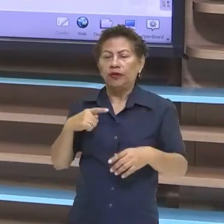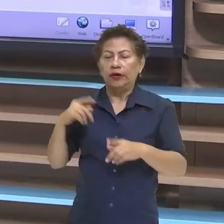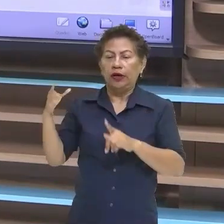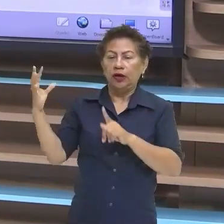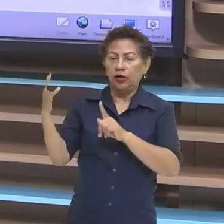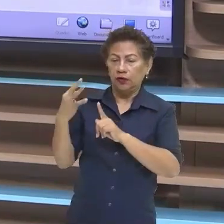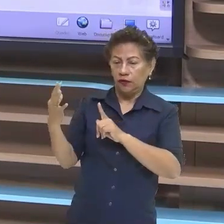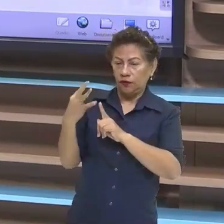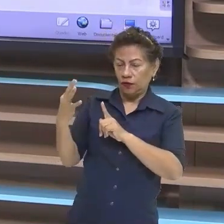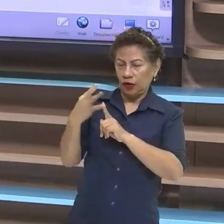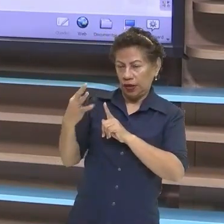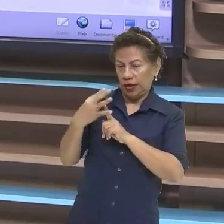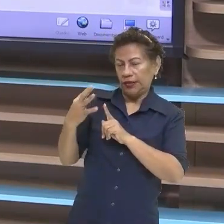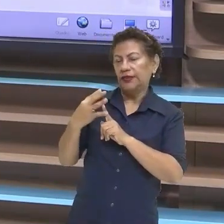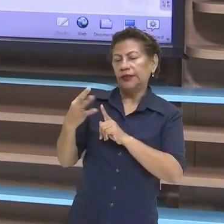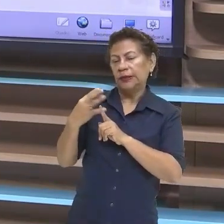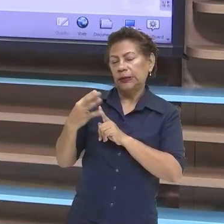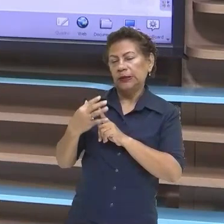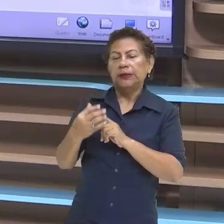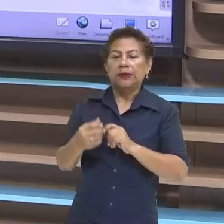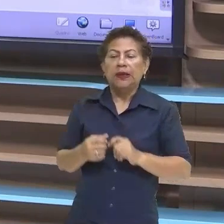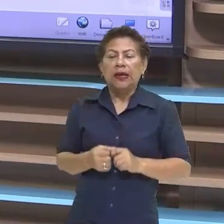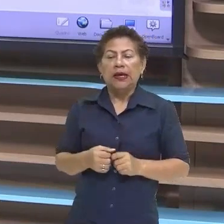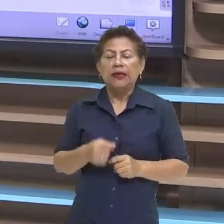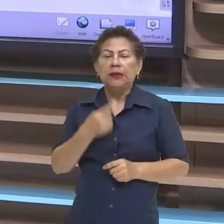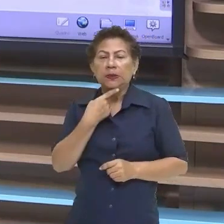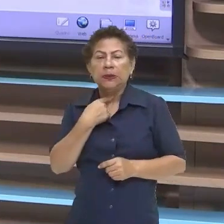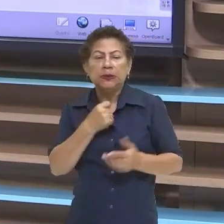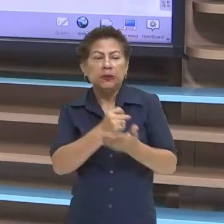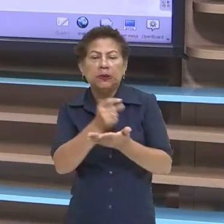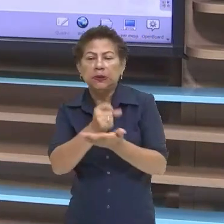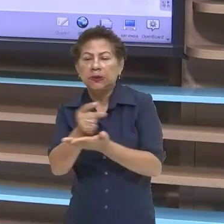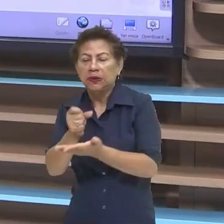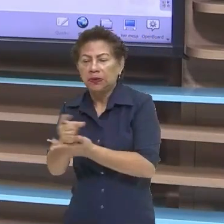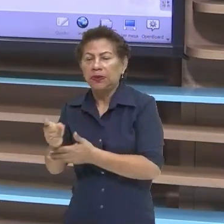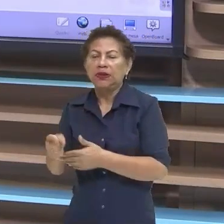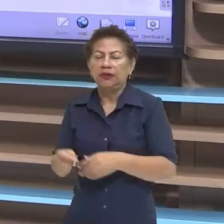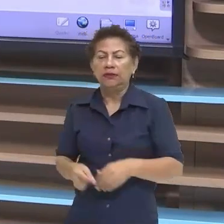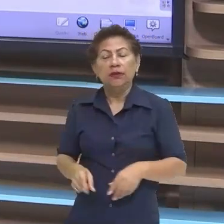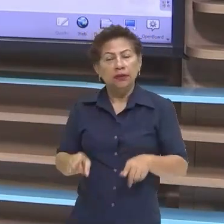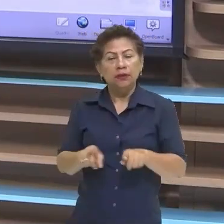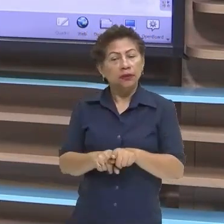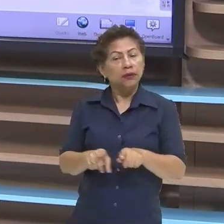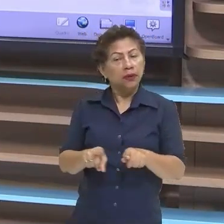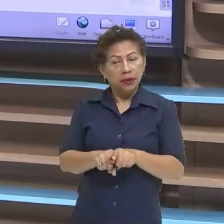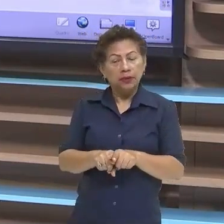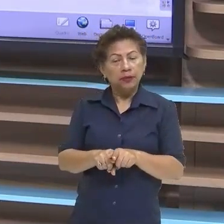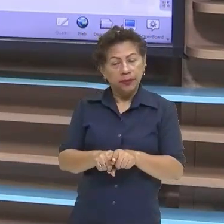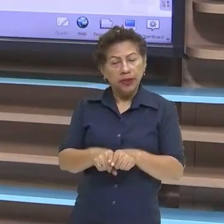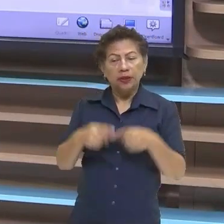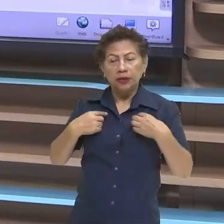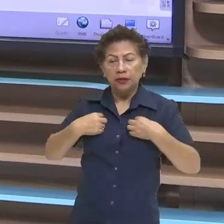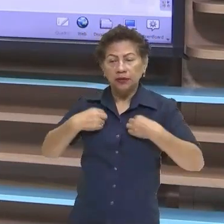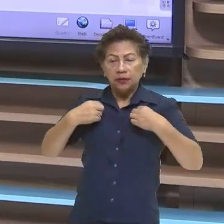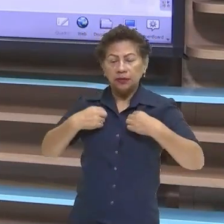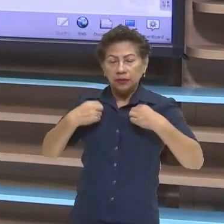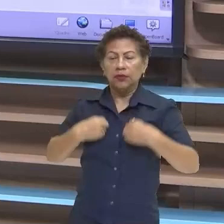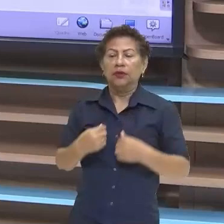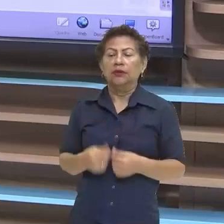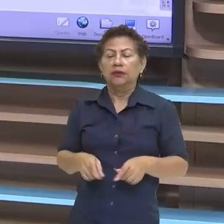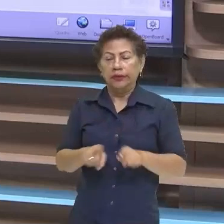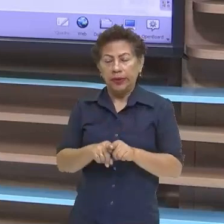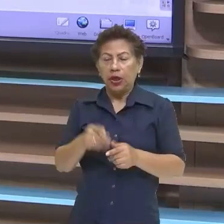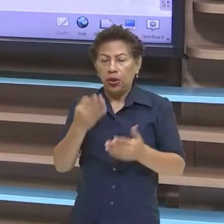nosso dia a dia, né? A gente tem aí todas essas questões relacionadas também às nossas roupas, né?